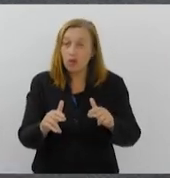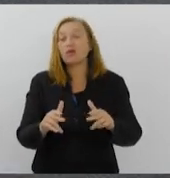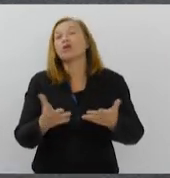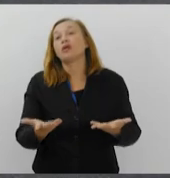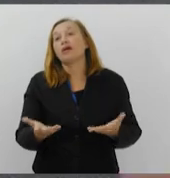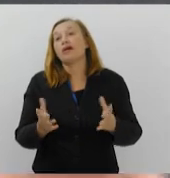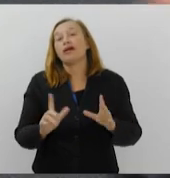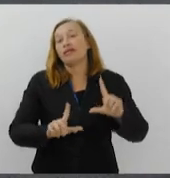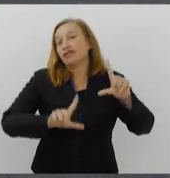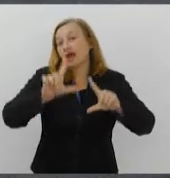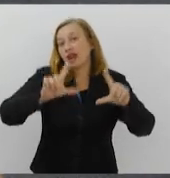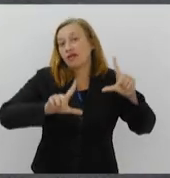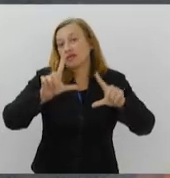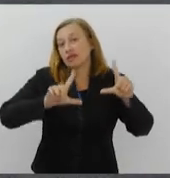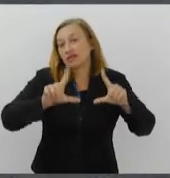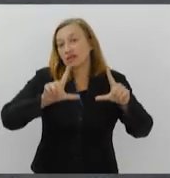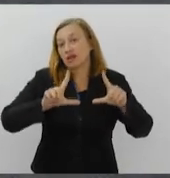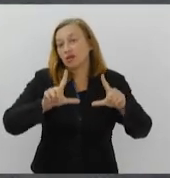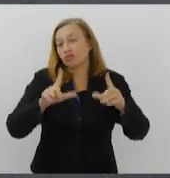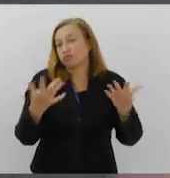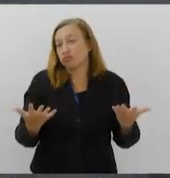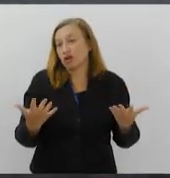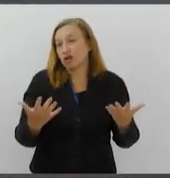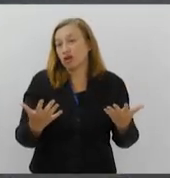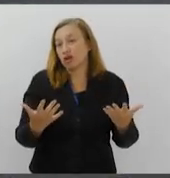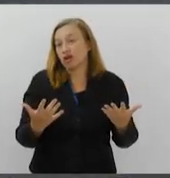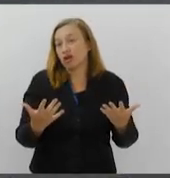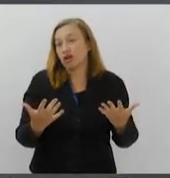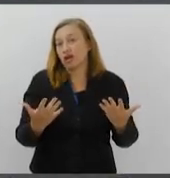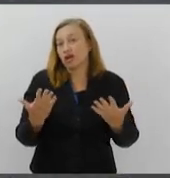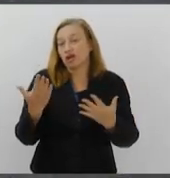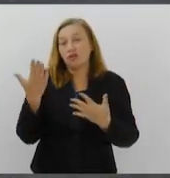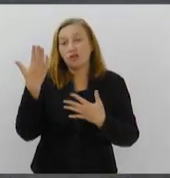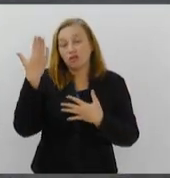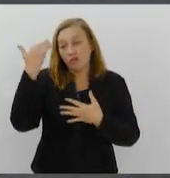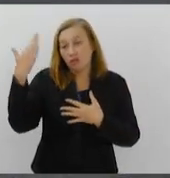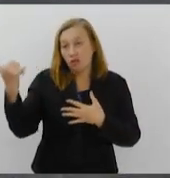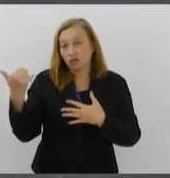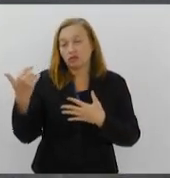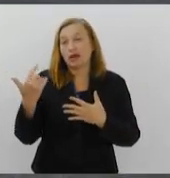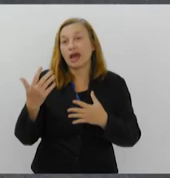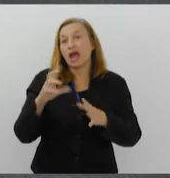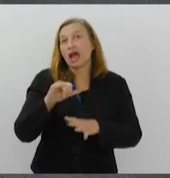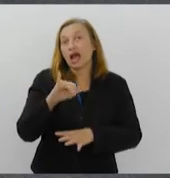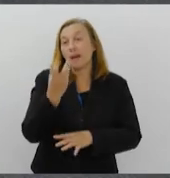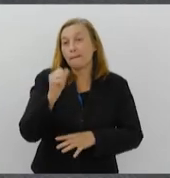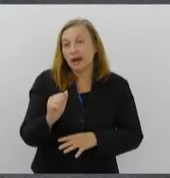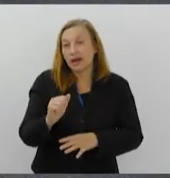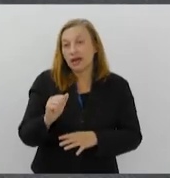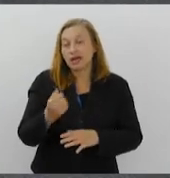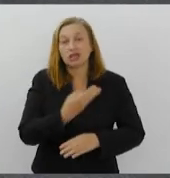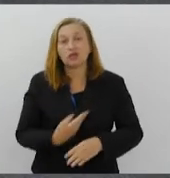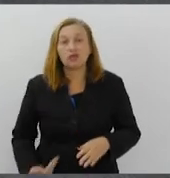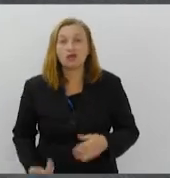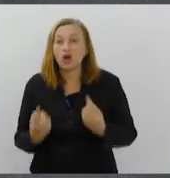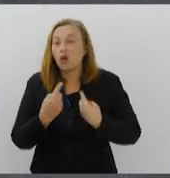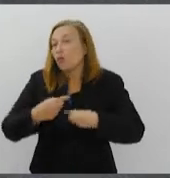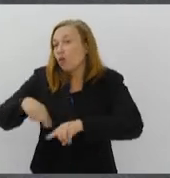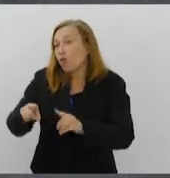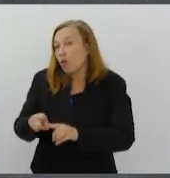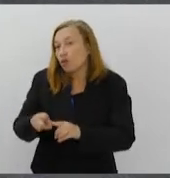comerciais, 1% era para fazer a mesma coisa, para campanha de governo, contra queimadas,